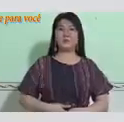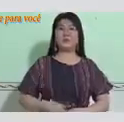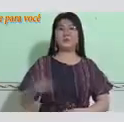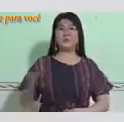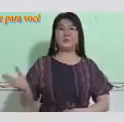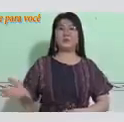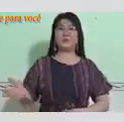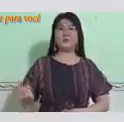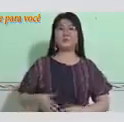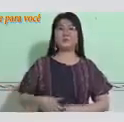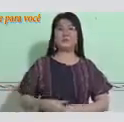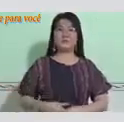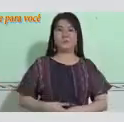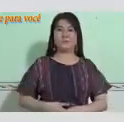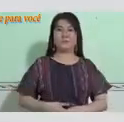cinza.